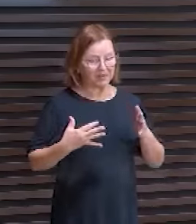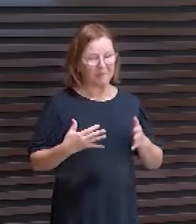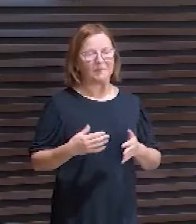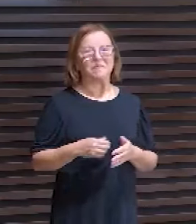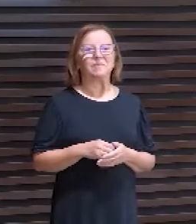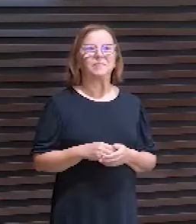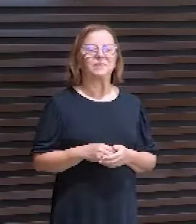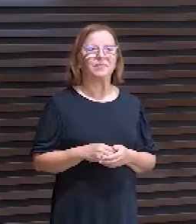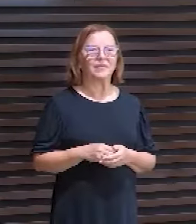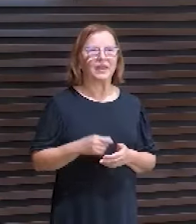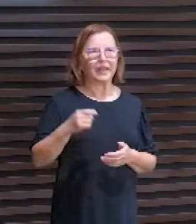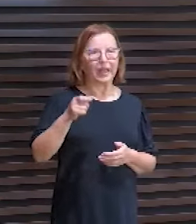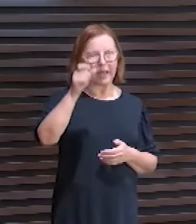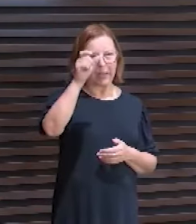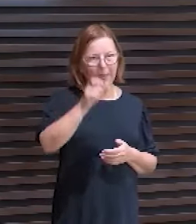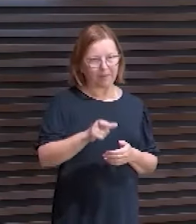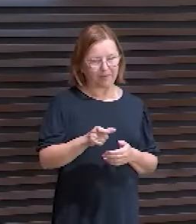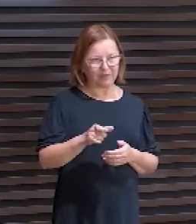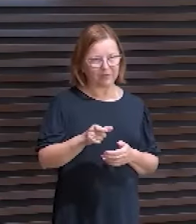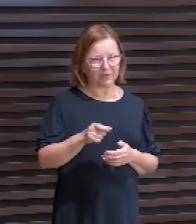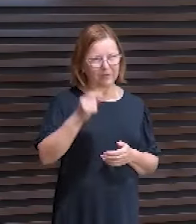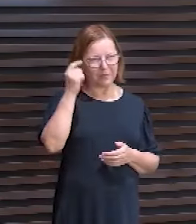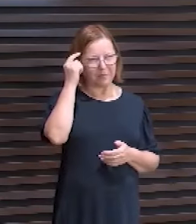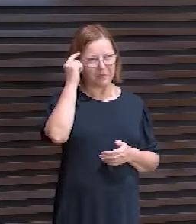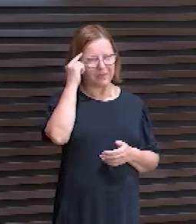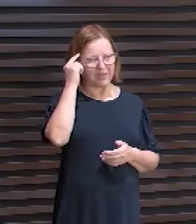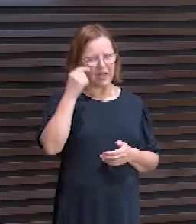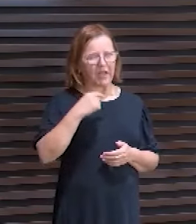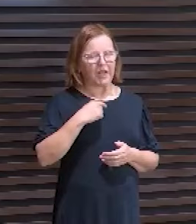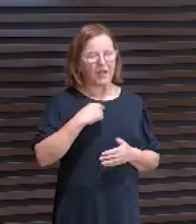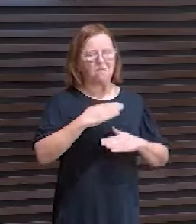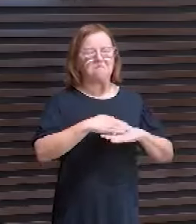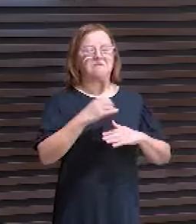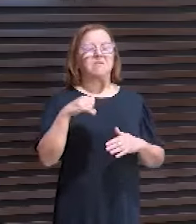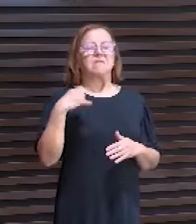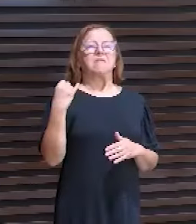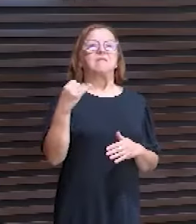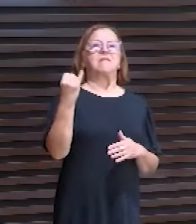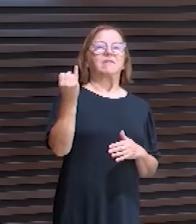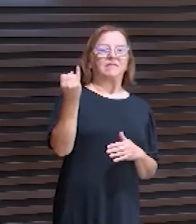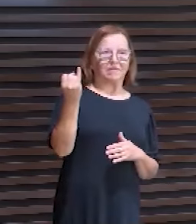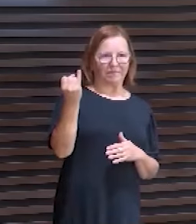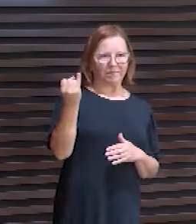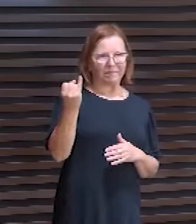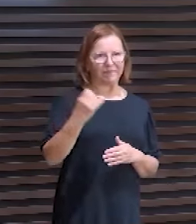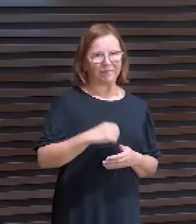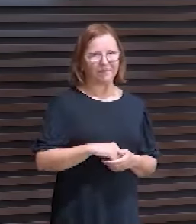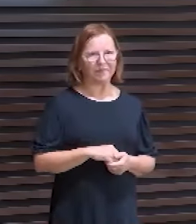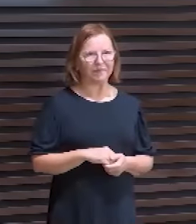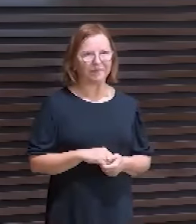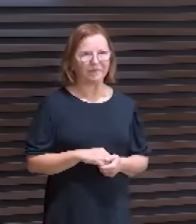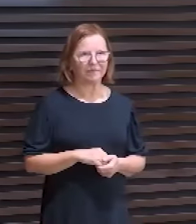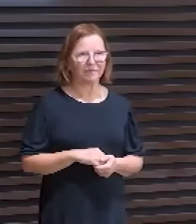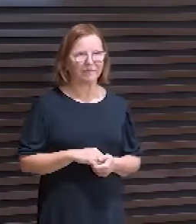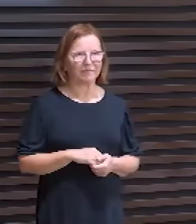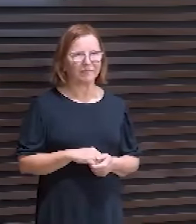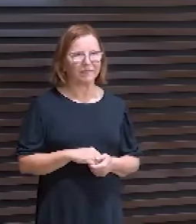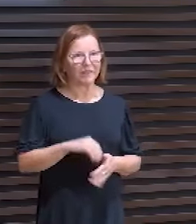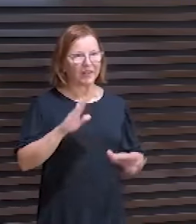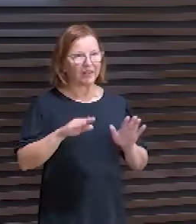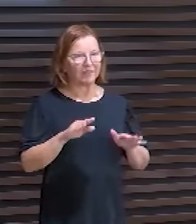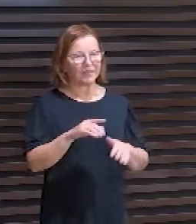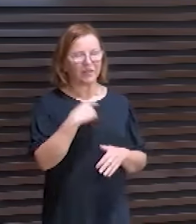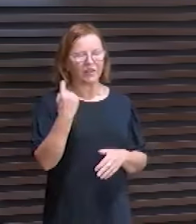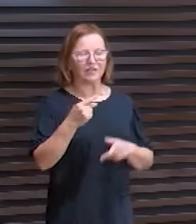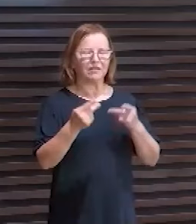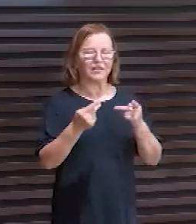pessoa pensa que é a última bolacha do pacote vocês já Ouviram isso muitas vezes a gente fala do